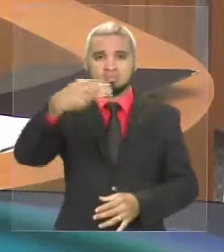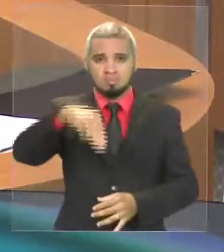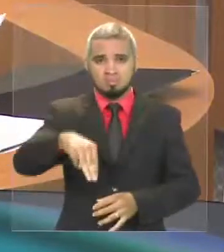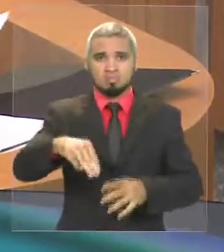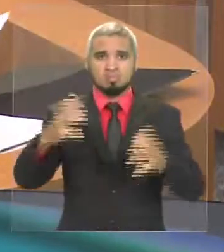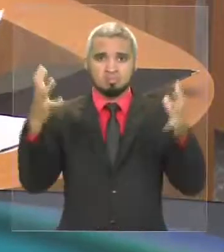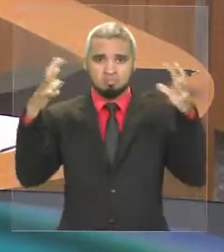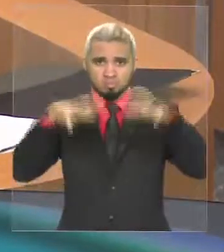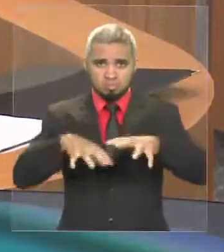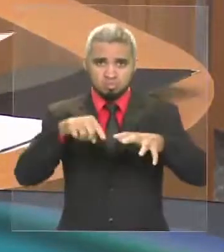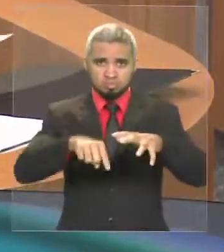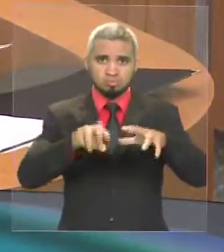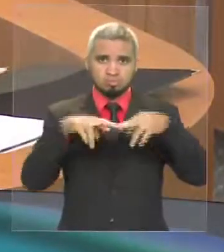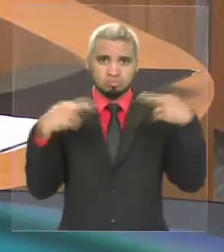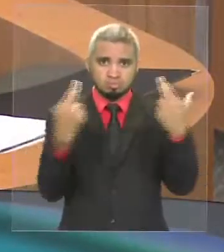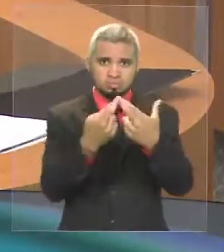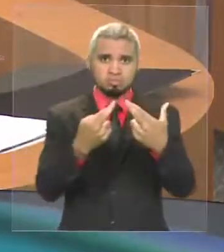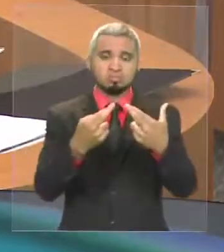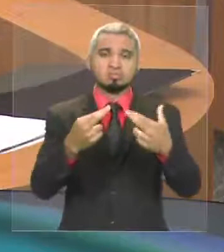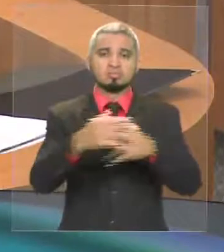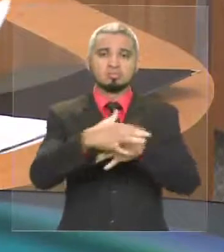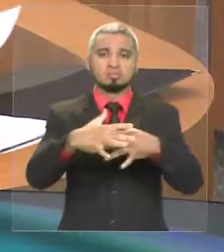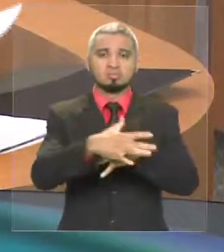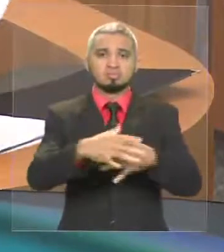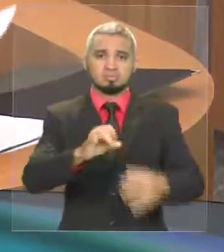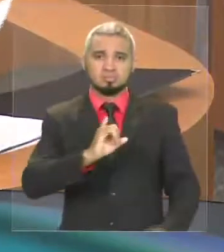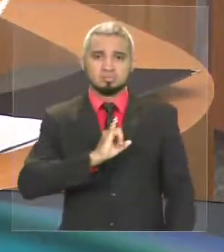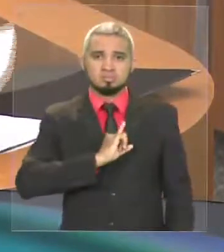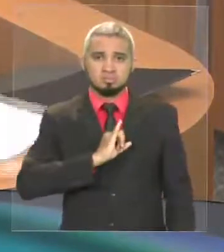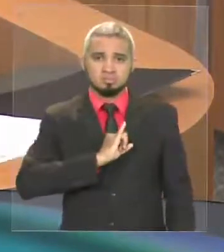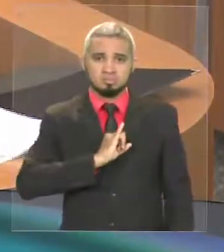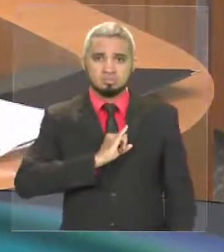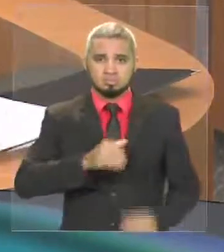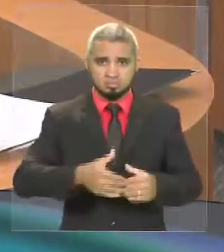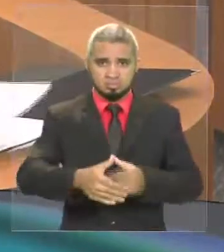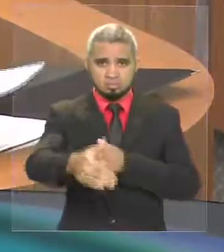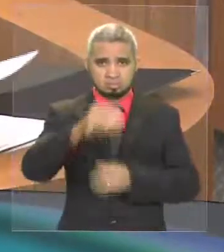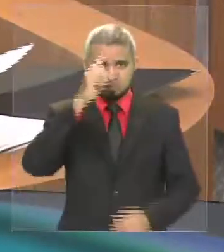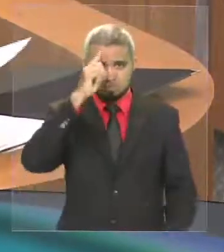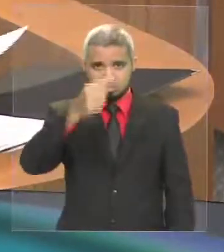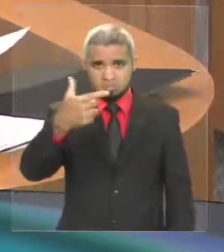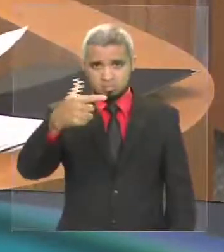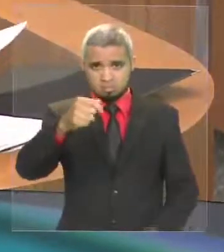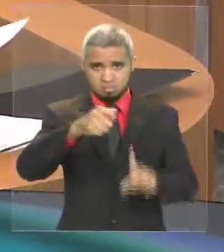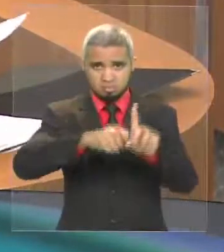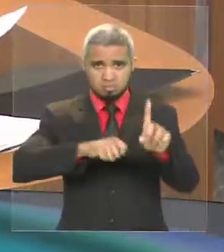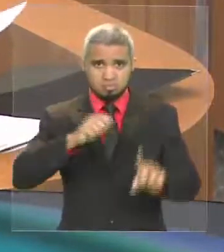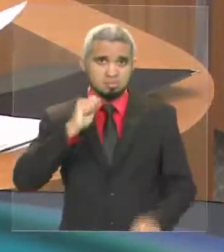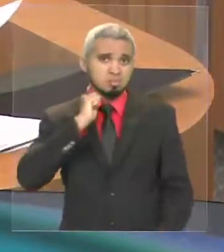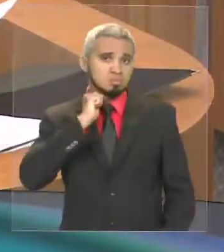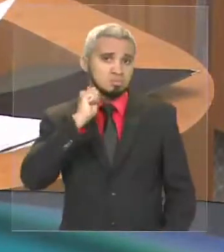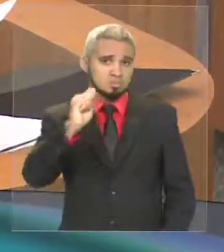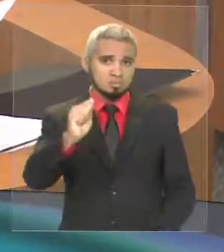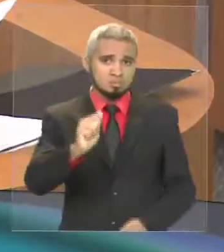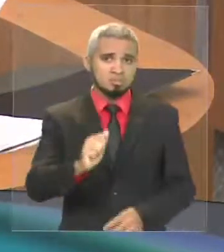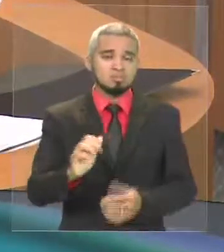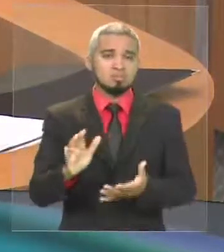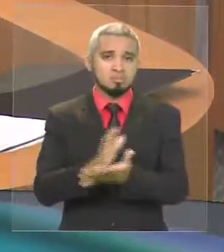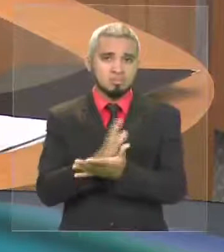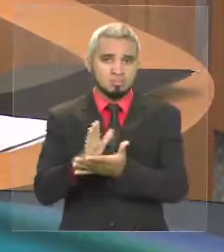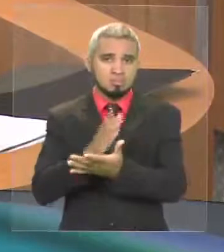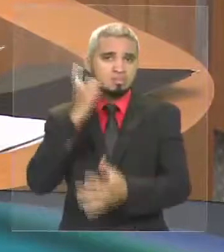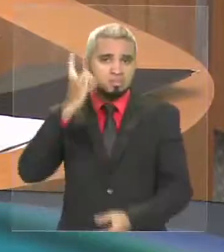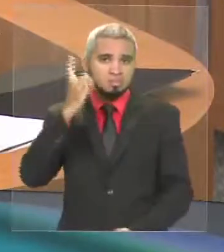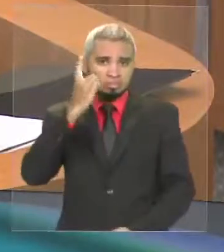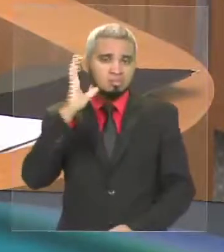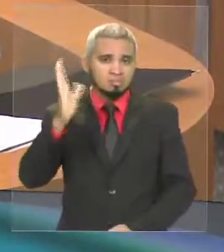de uma grande reunião, será Imperatriz, no dia 27 de abril. Já temos confirmado as presenças de alguns deputados estaduais,